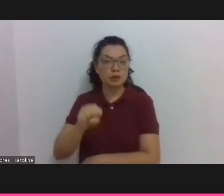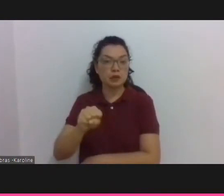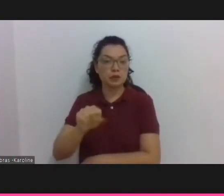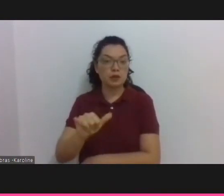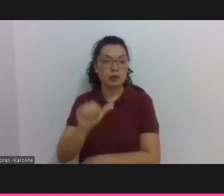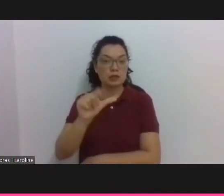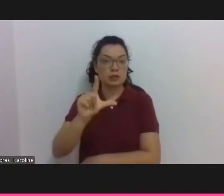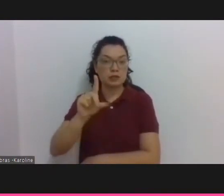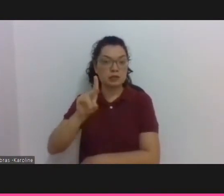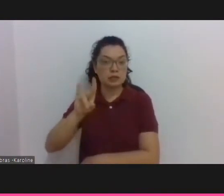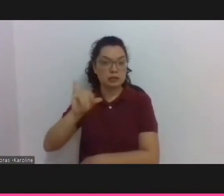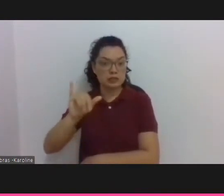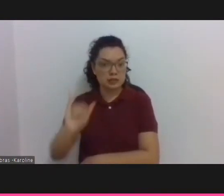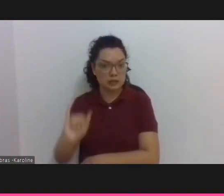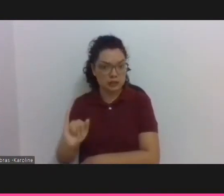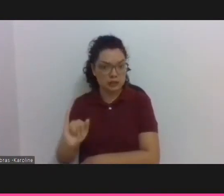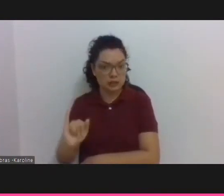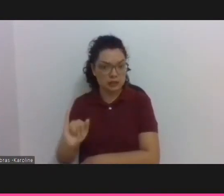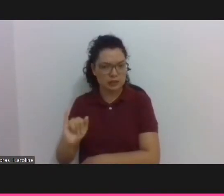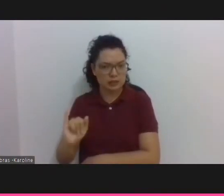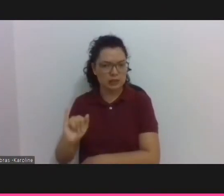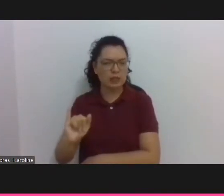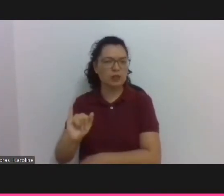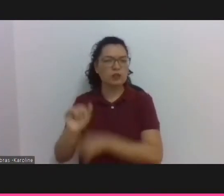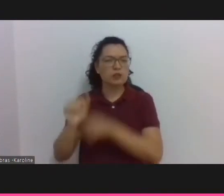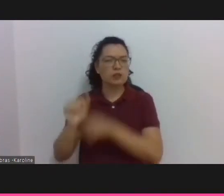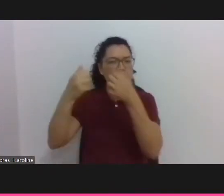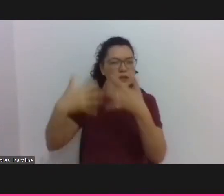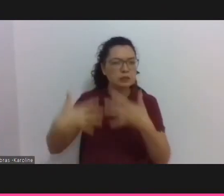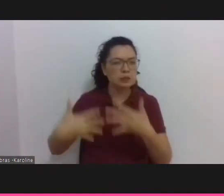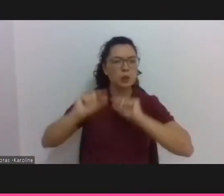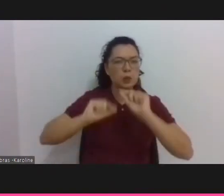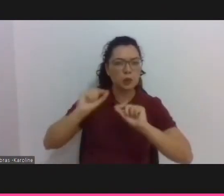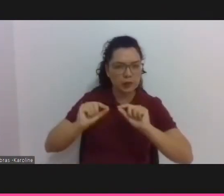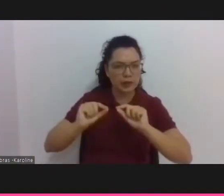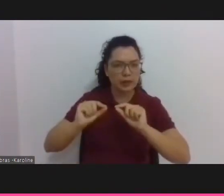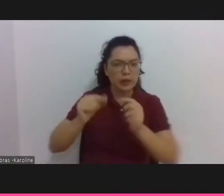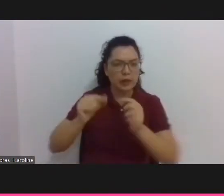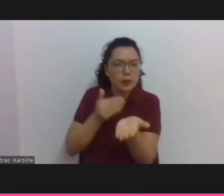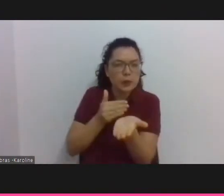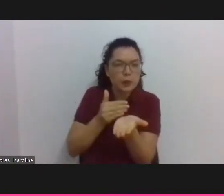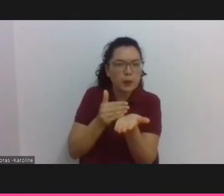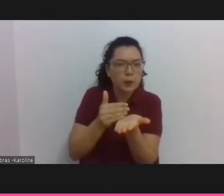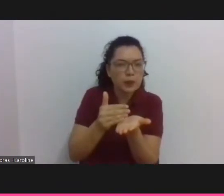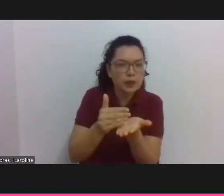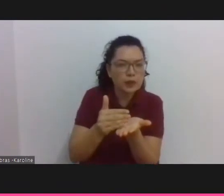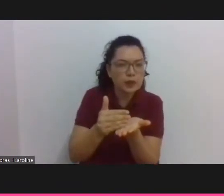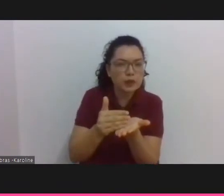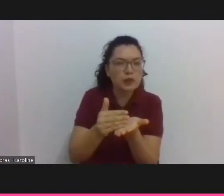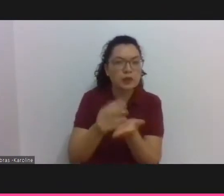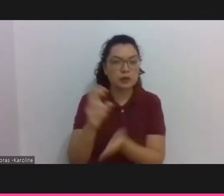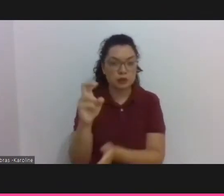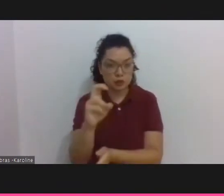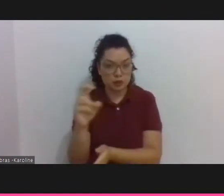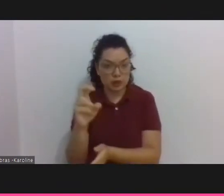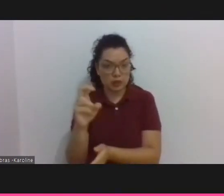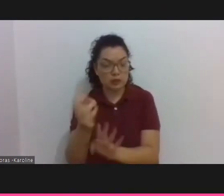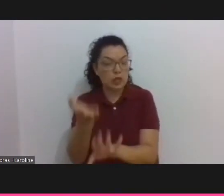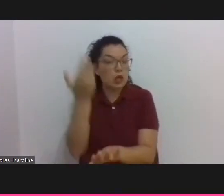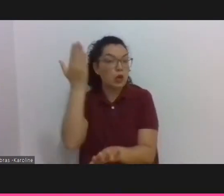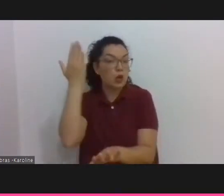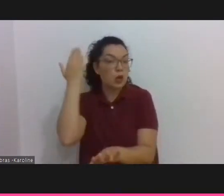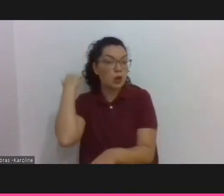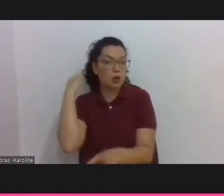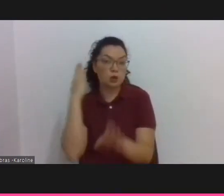abertura, resgatou a história da Ampar e dos 5 Enamparques anteriores, rememorando o nome